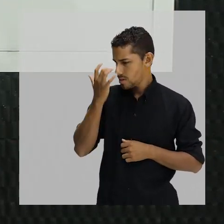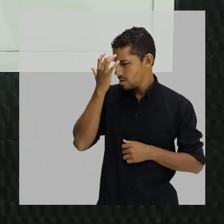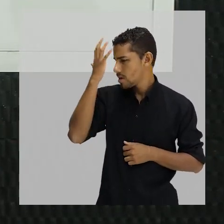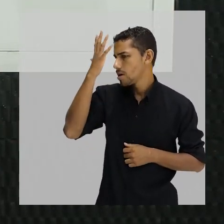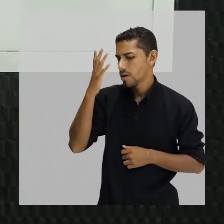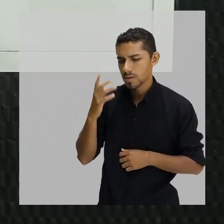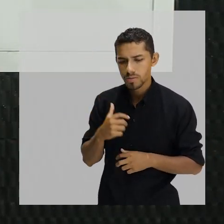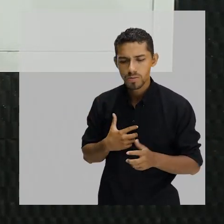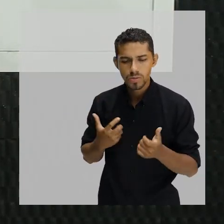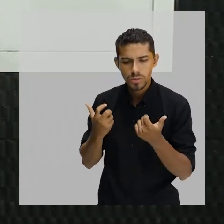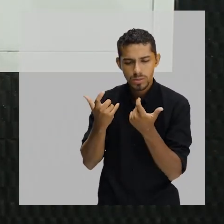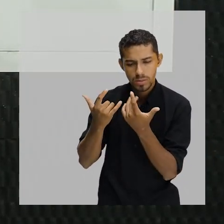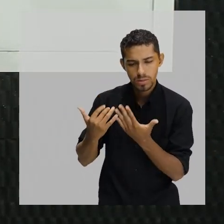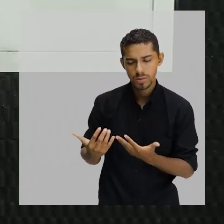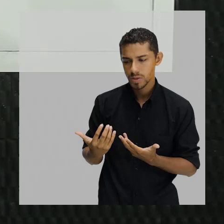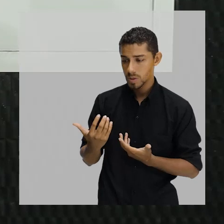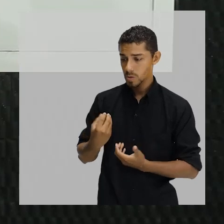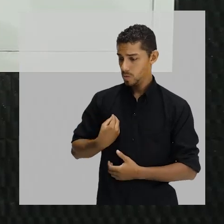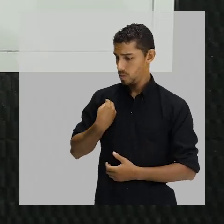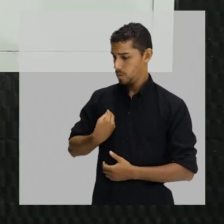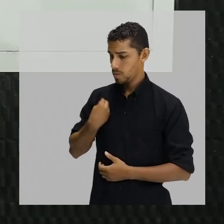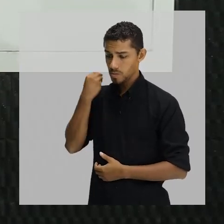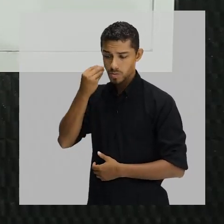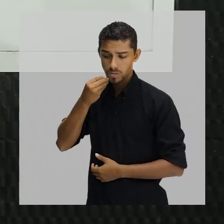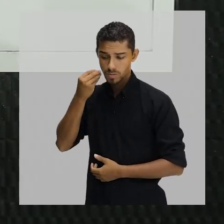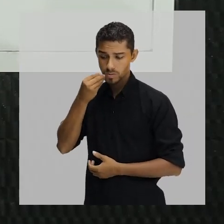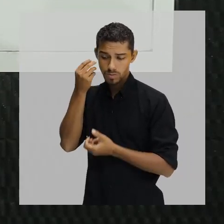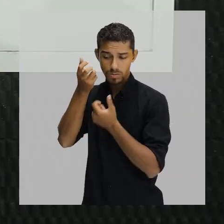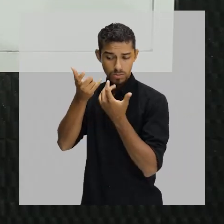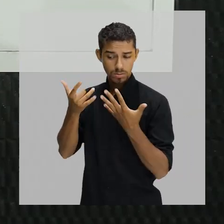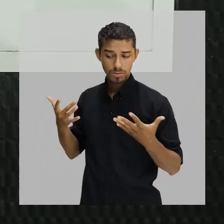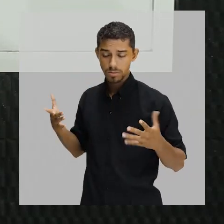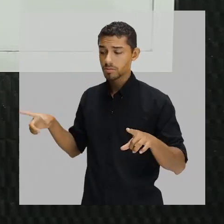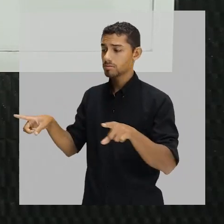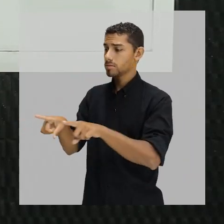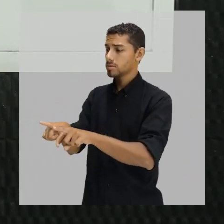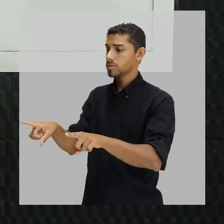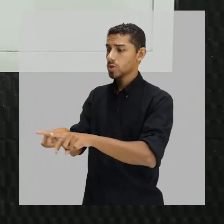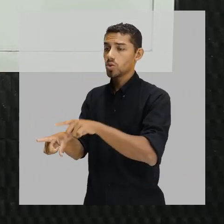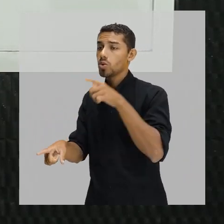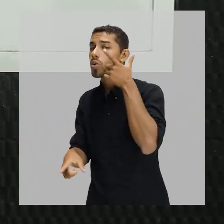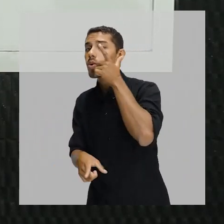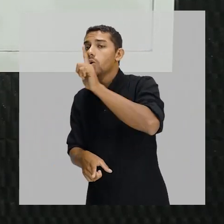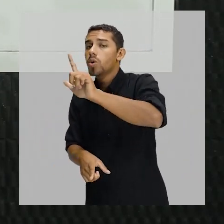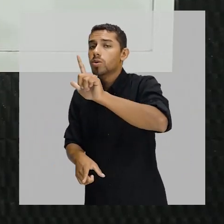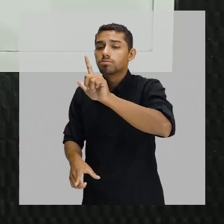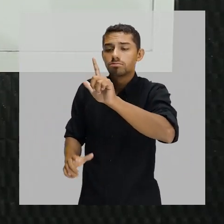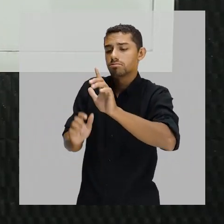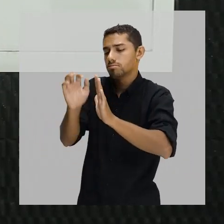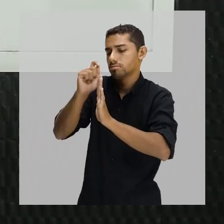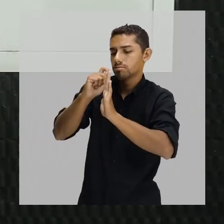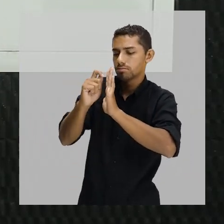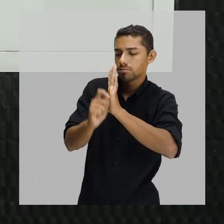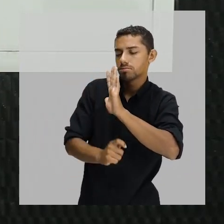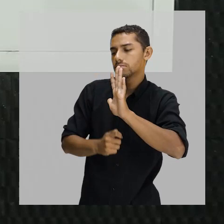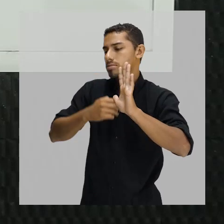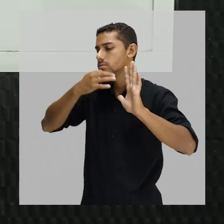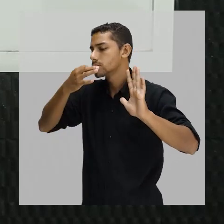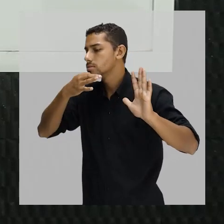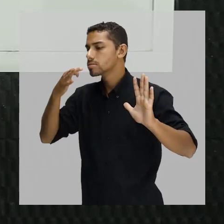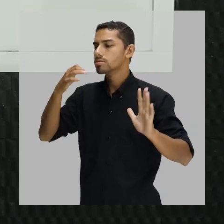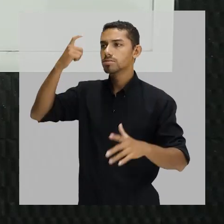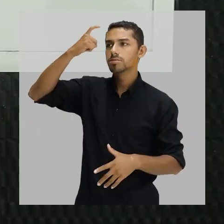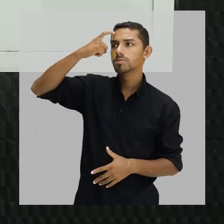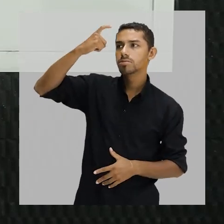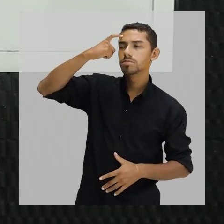fácil de descrever a realidade ou mais possível de corresponder ao que eu digo, ao que eu escrevo, ao que eu penso, àquilo que eu